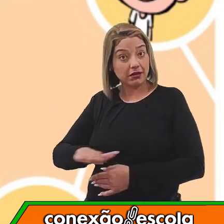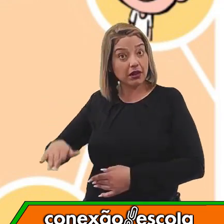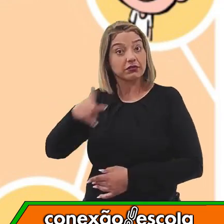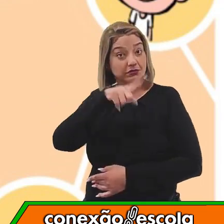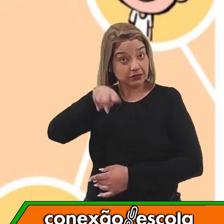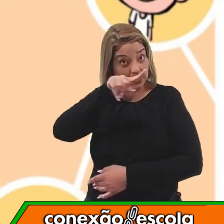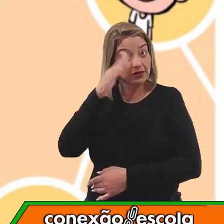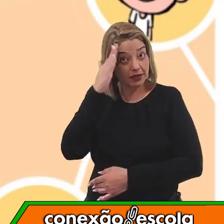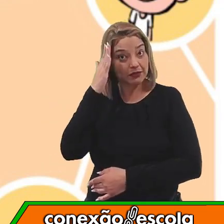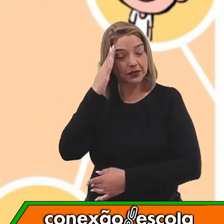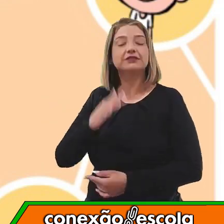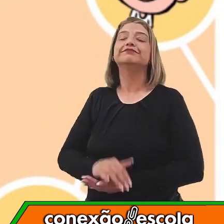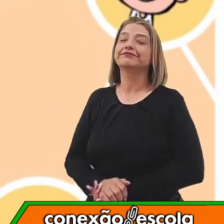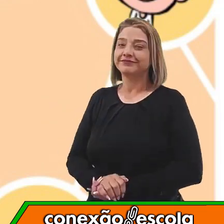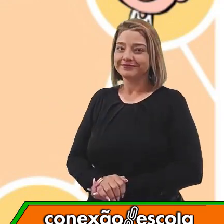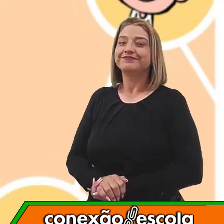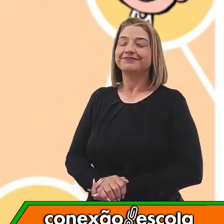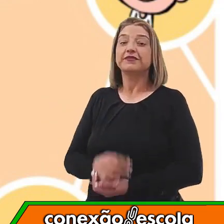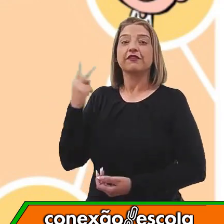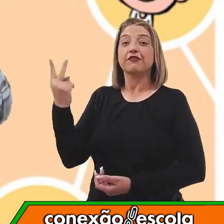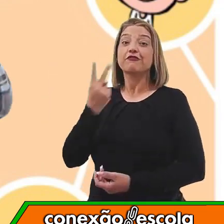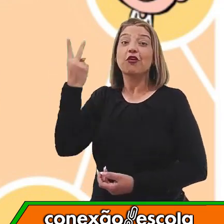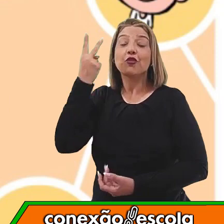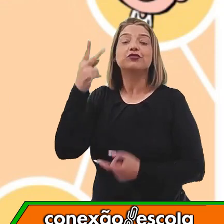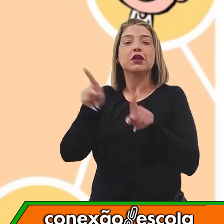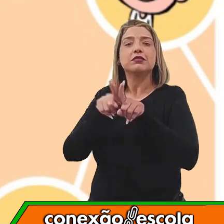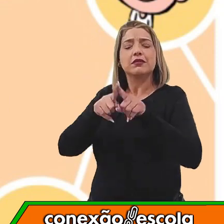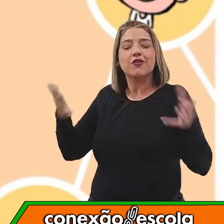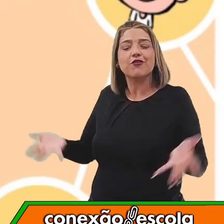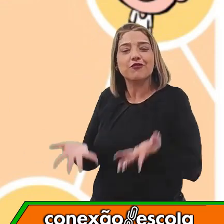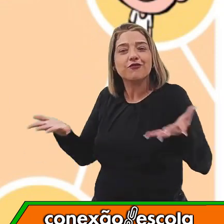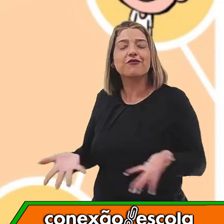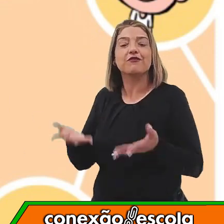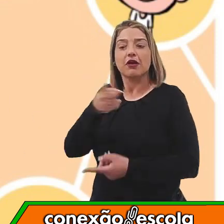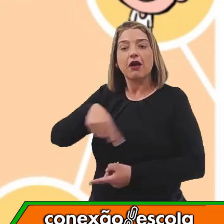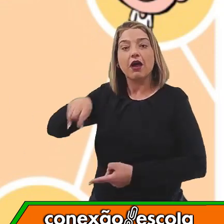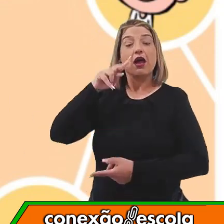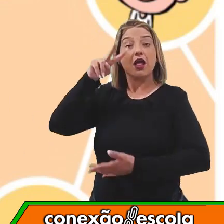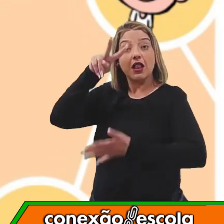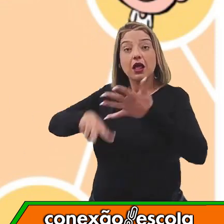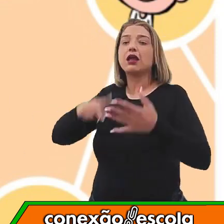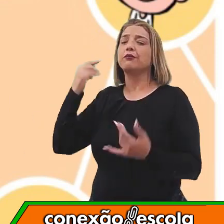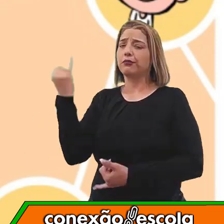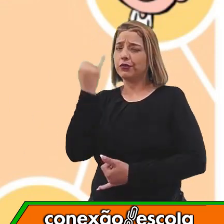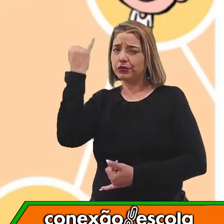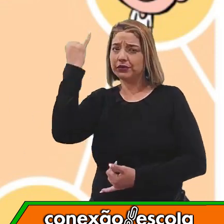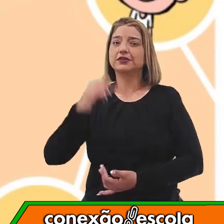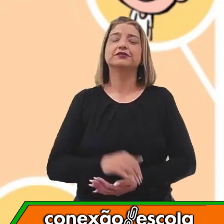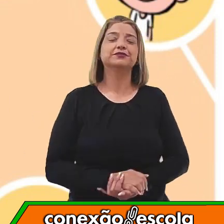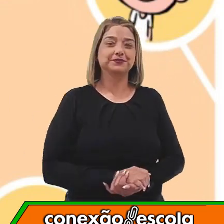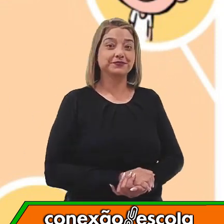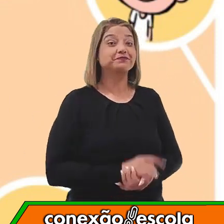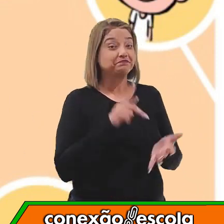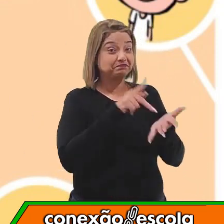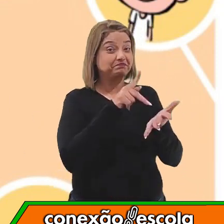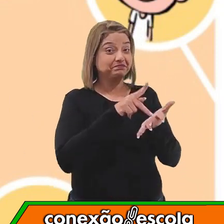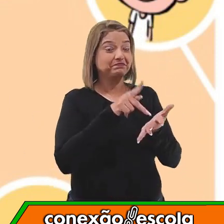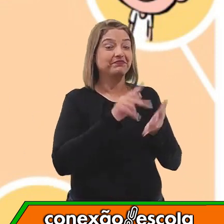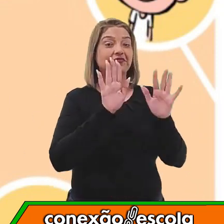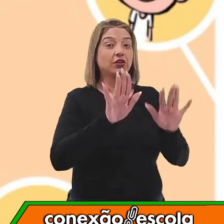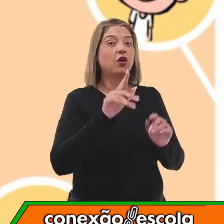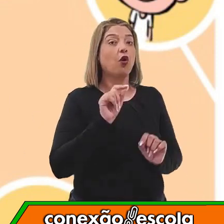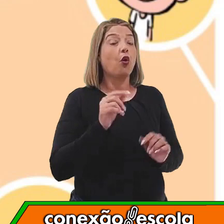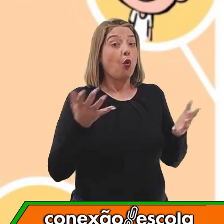sabiam disso? Gente, valorizar e oportunizar esses momentos é muito importante. É verdade, Pro. E olha só,